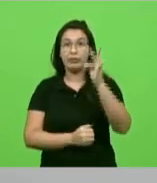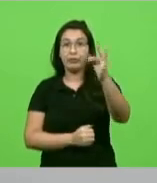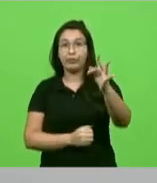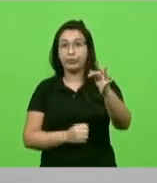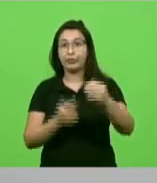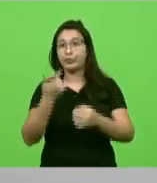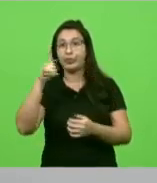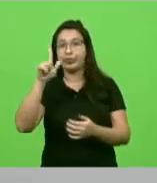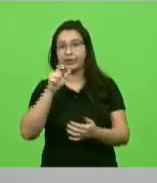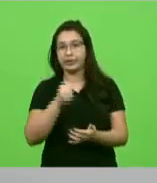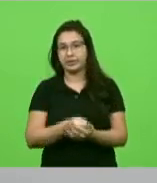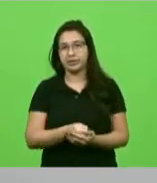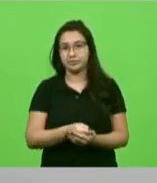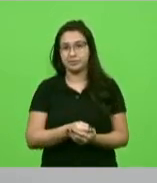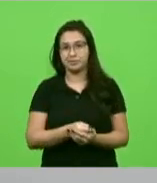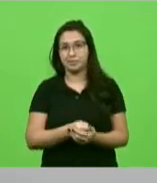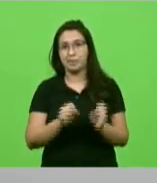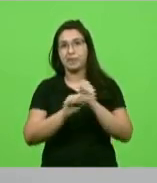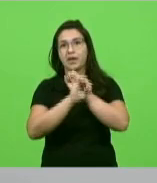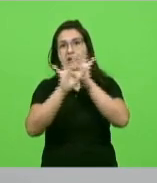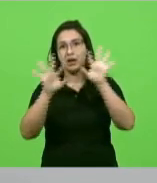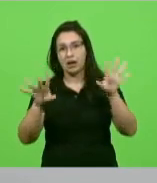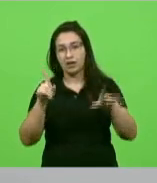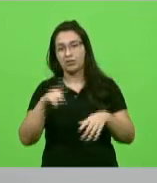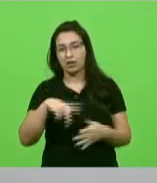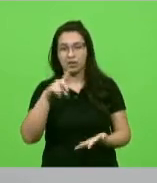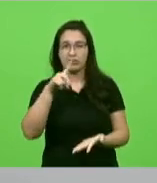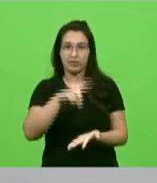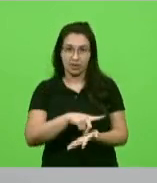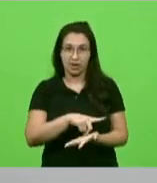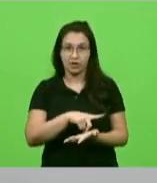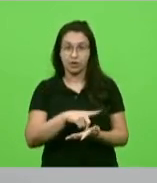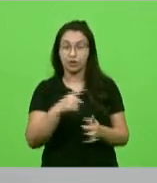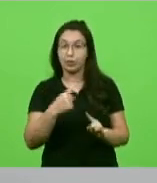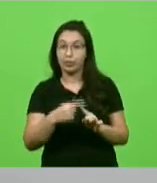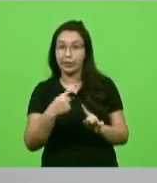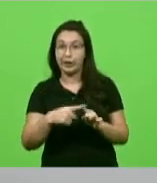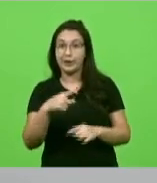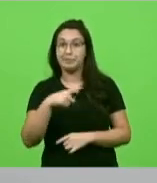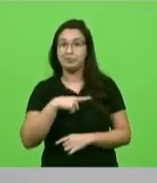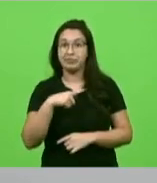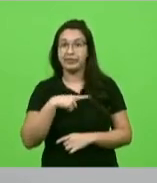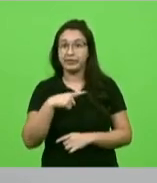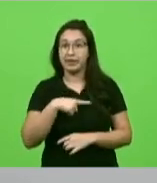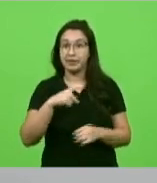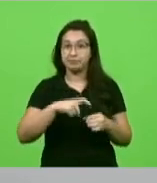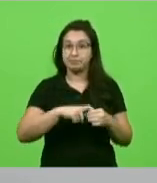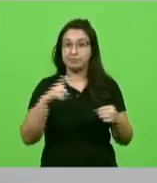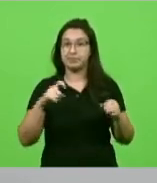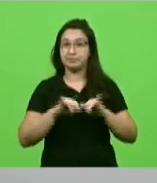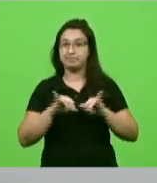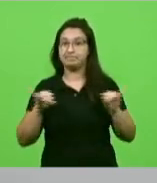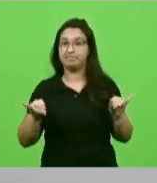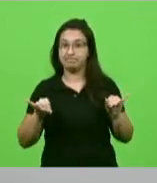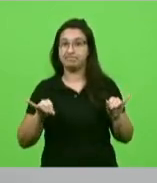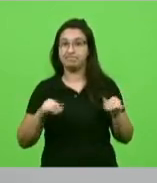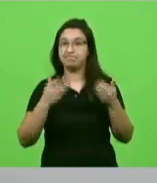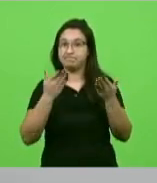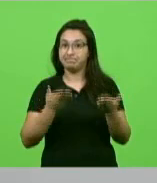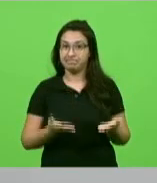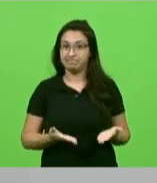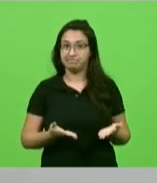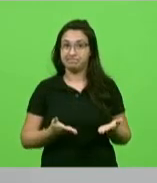outra posição. É claro que isso é verdadeiro, porque existe a independência, a reserva